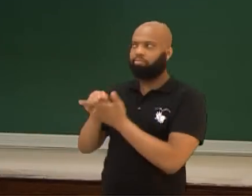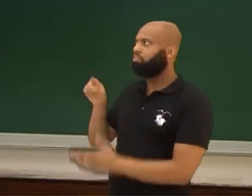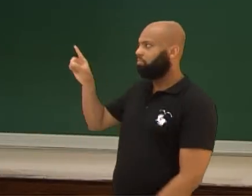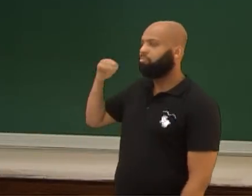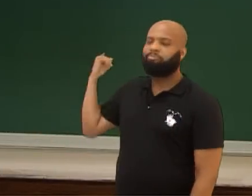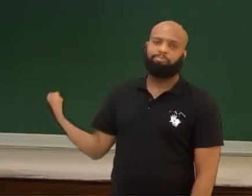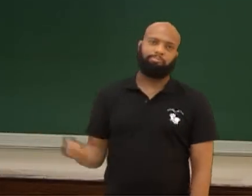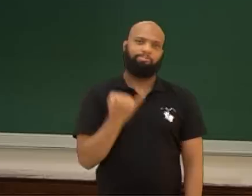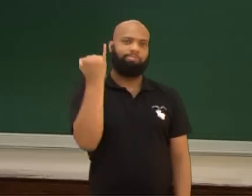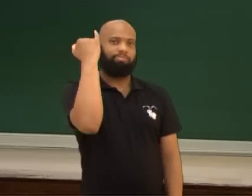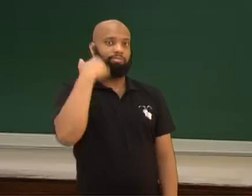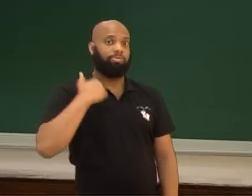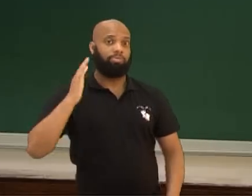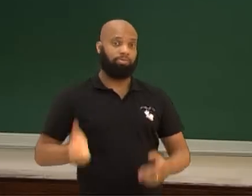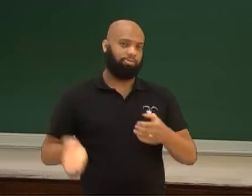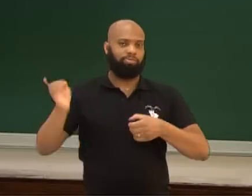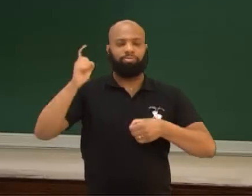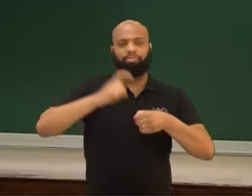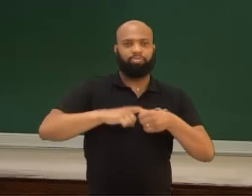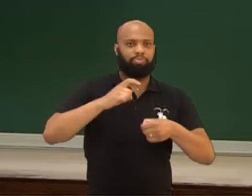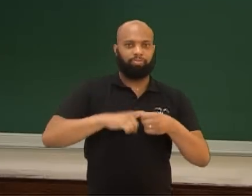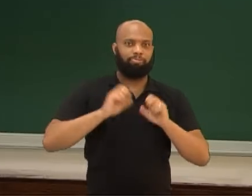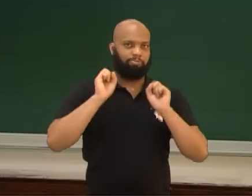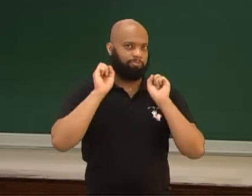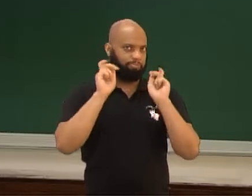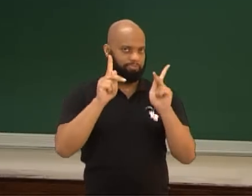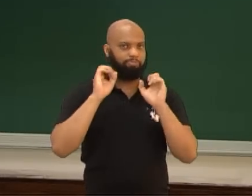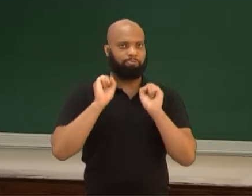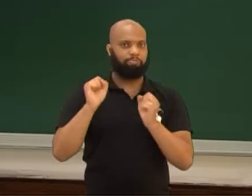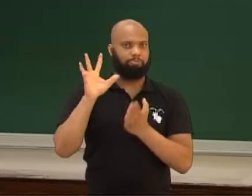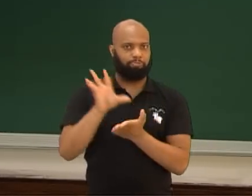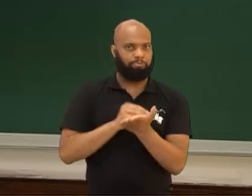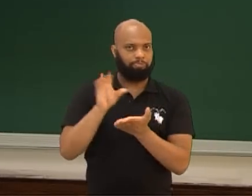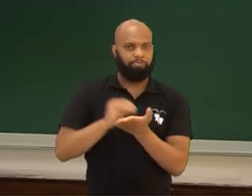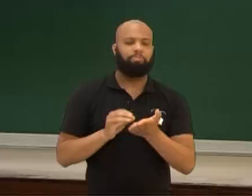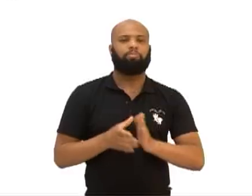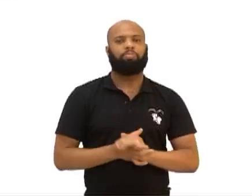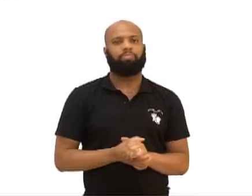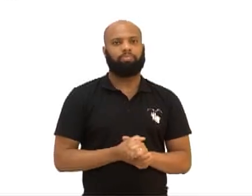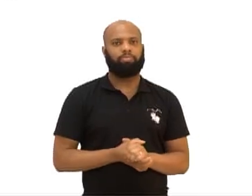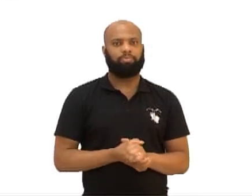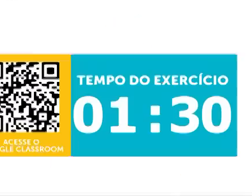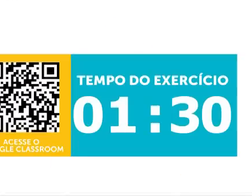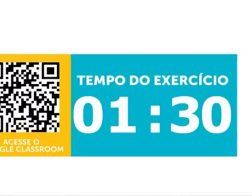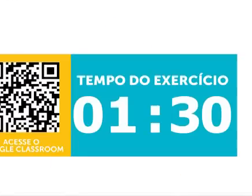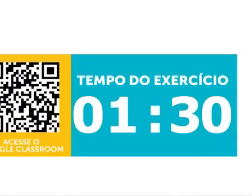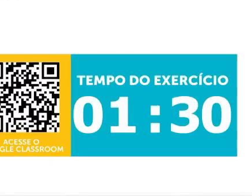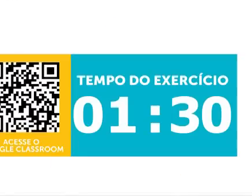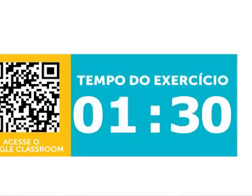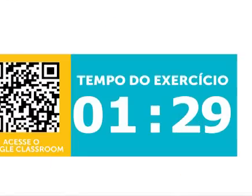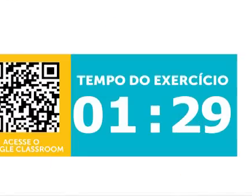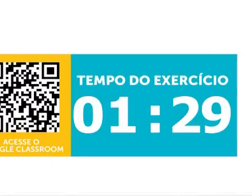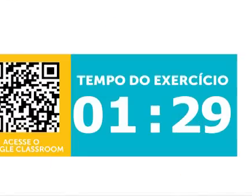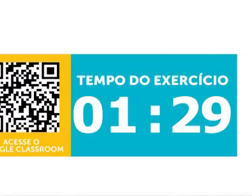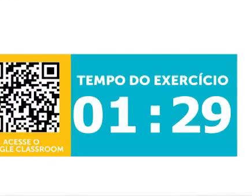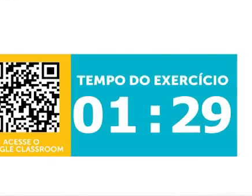triângulo, equilátero, o que é quadrado e o que é pentágono regular. Tá bom? Já voltamos.